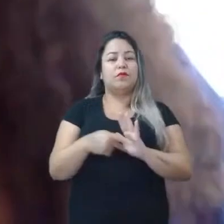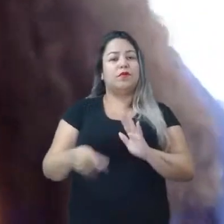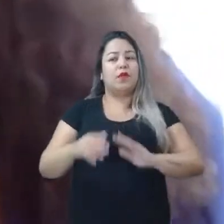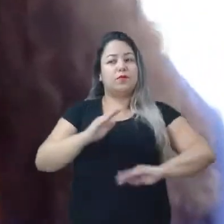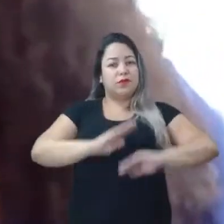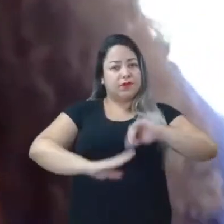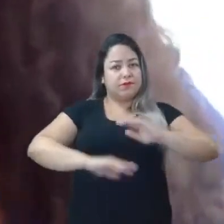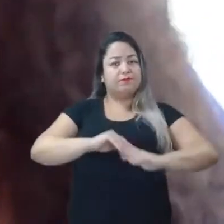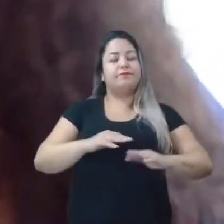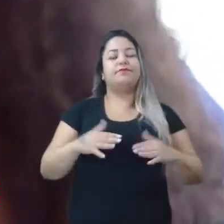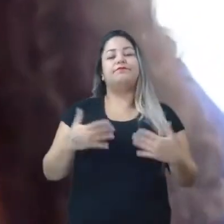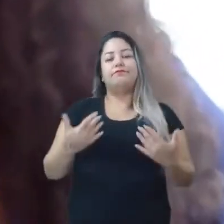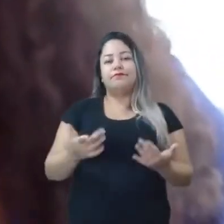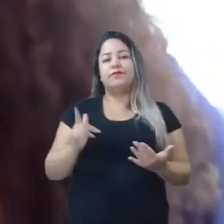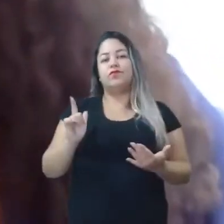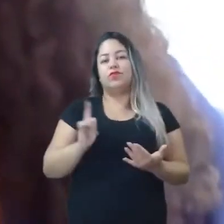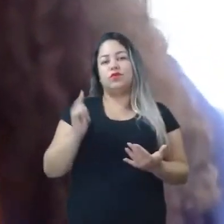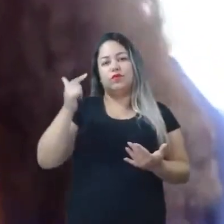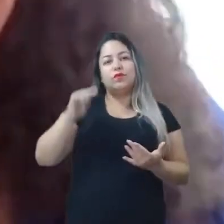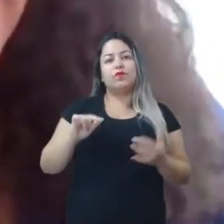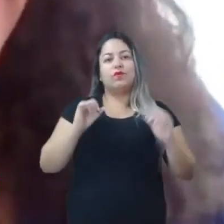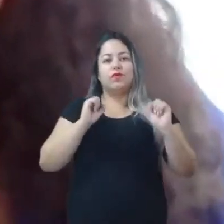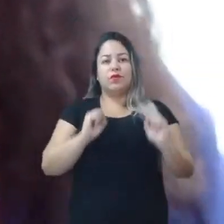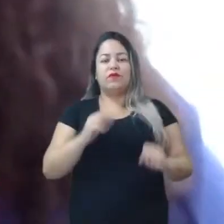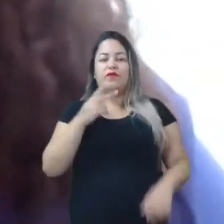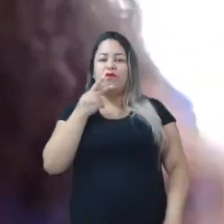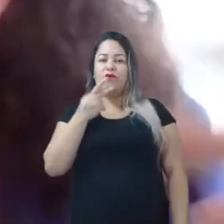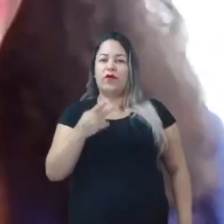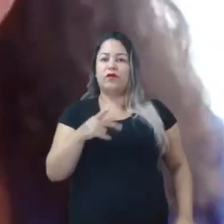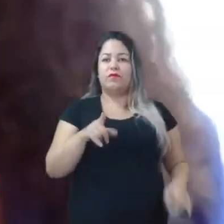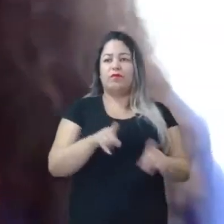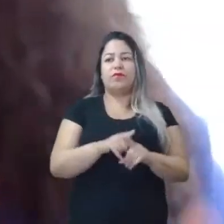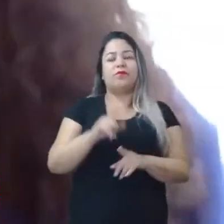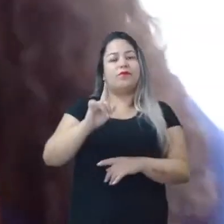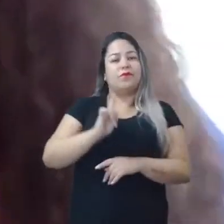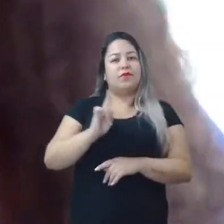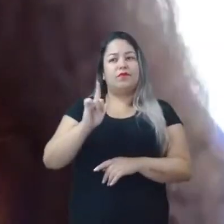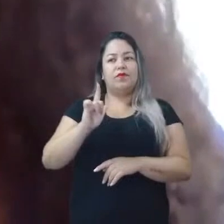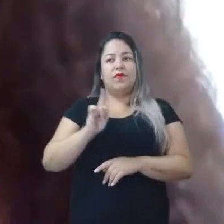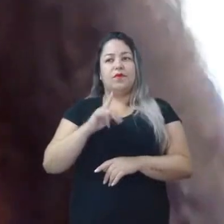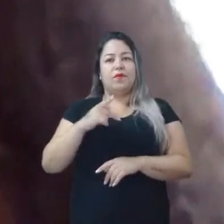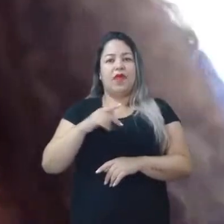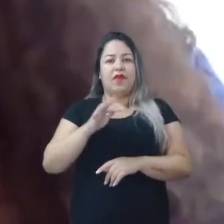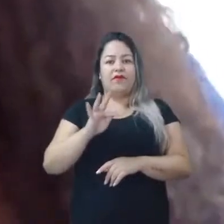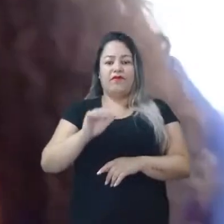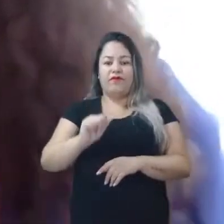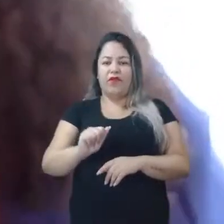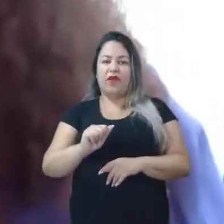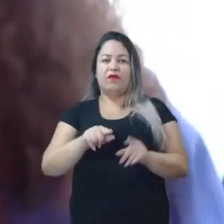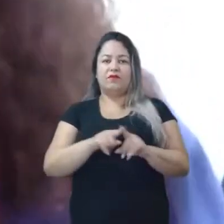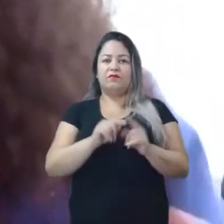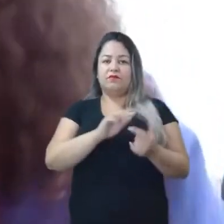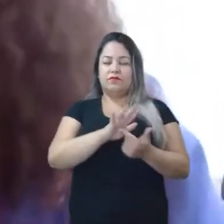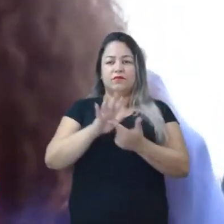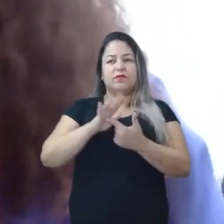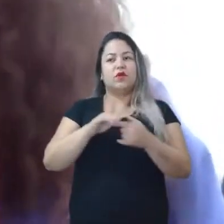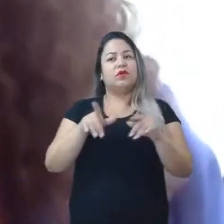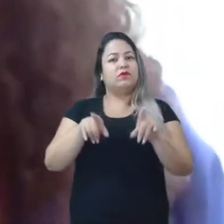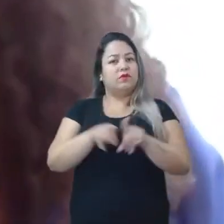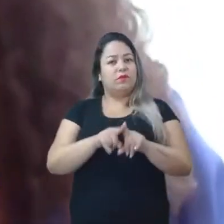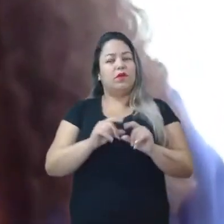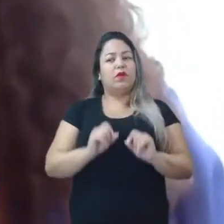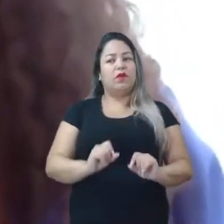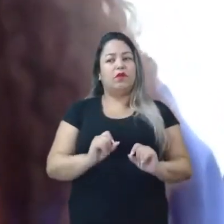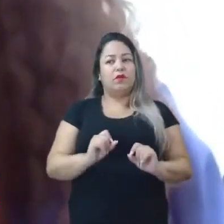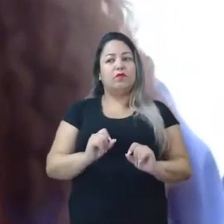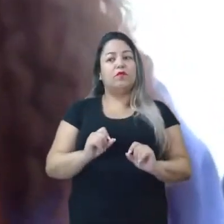Então, tem muitos outros que a gente poderia citar aqui, como o PNGTAC, PFA, mas destaco esses especificamente como sendo